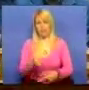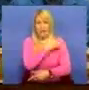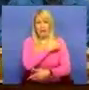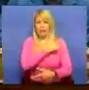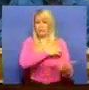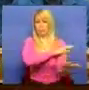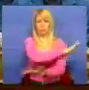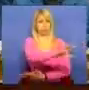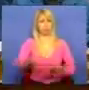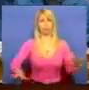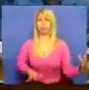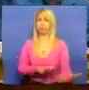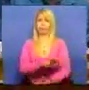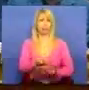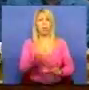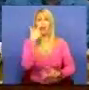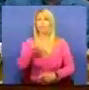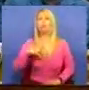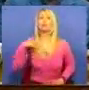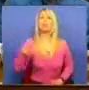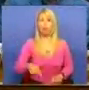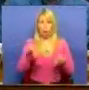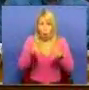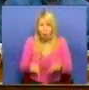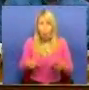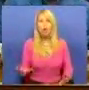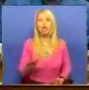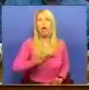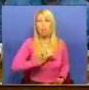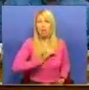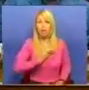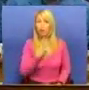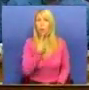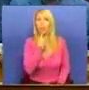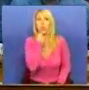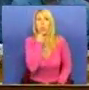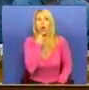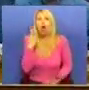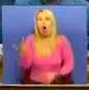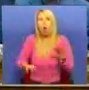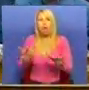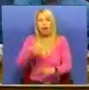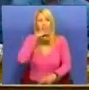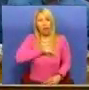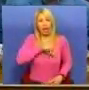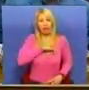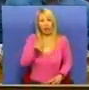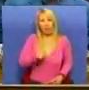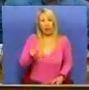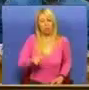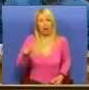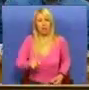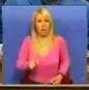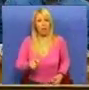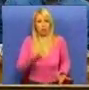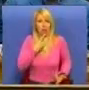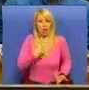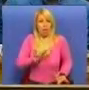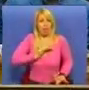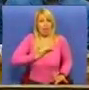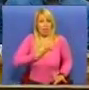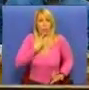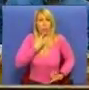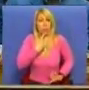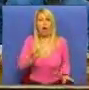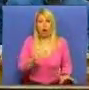em ordem, os portugueses têm hoje dívidas maiores do que tudo o que ganham com os seus salários. Com a casa que não está em